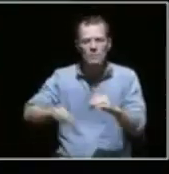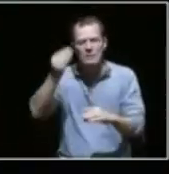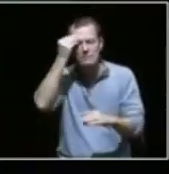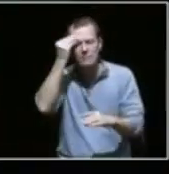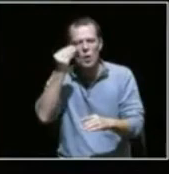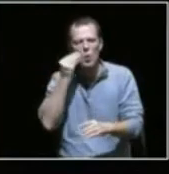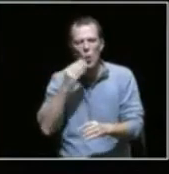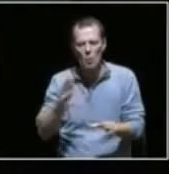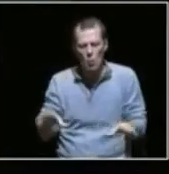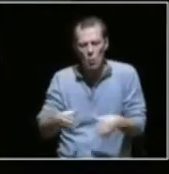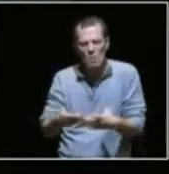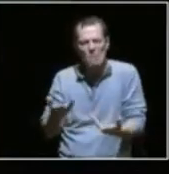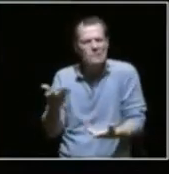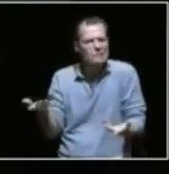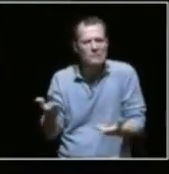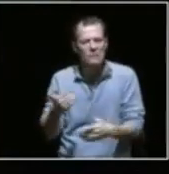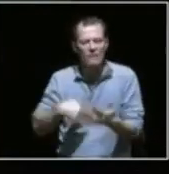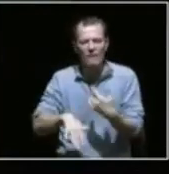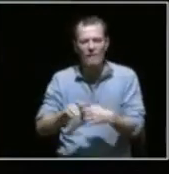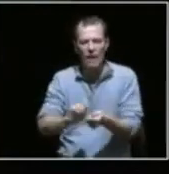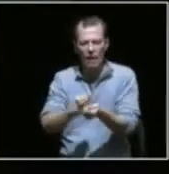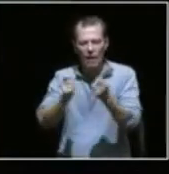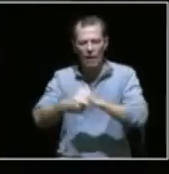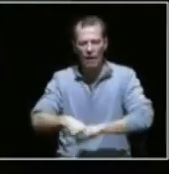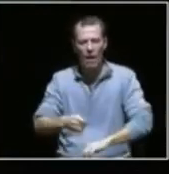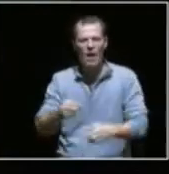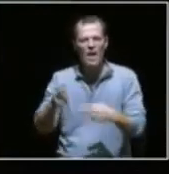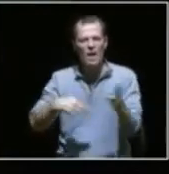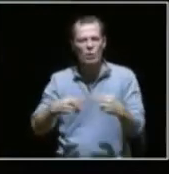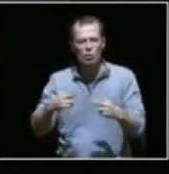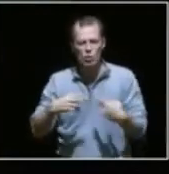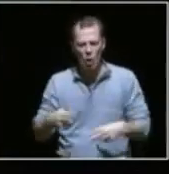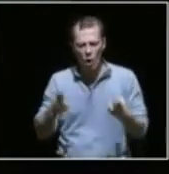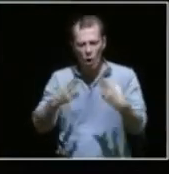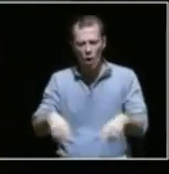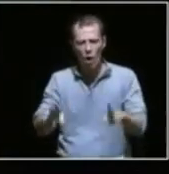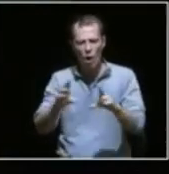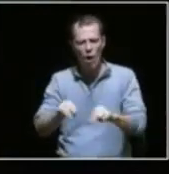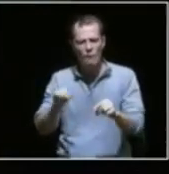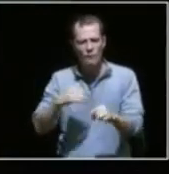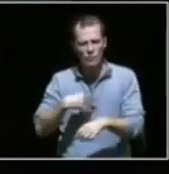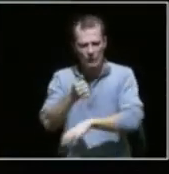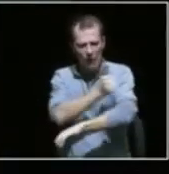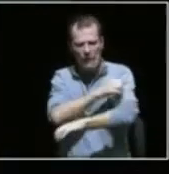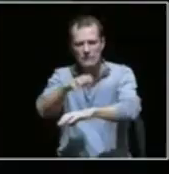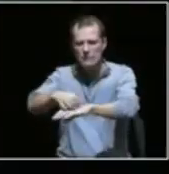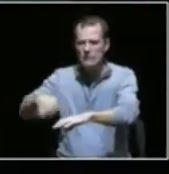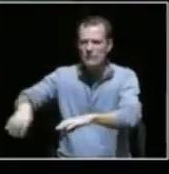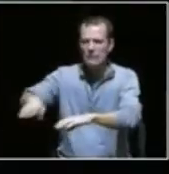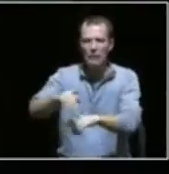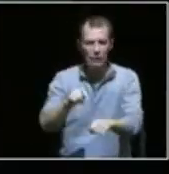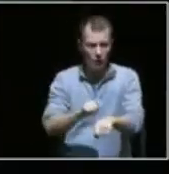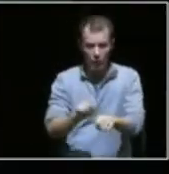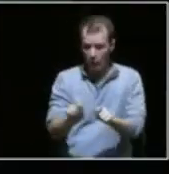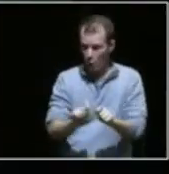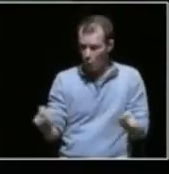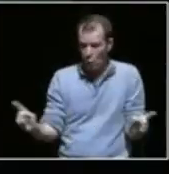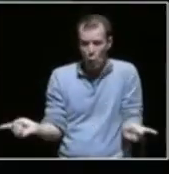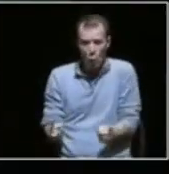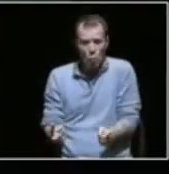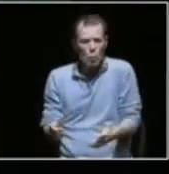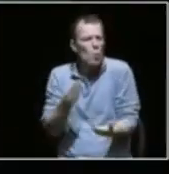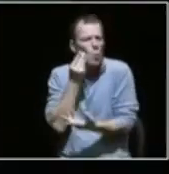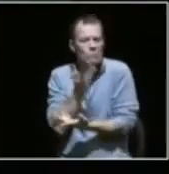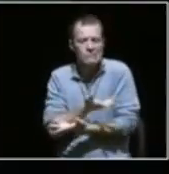pretende o Executivo potenciar a reabilitação e construção de novos fogos municipais no curto, médio prazo. Ou